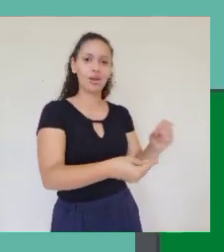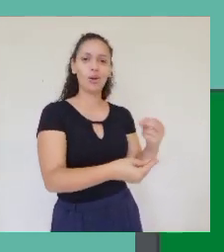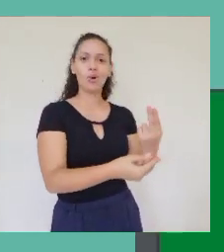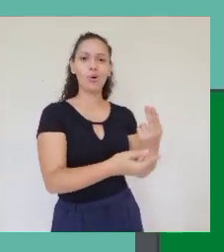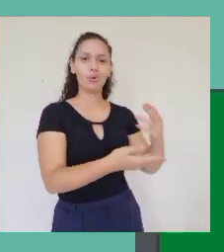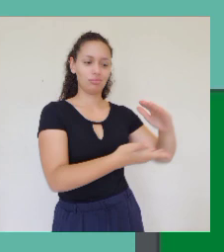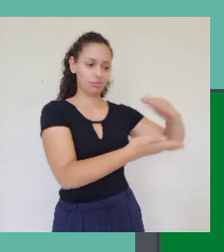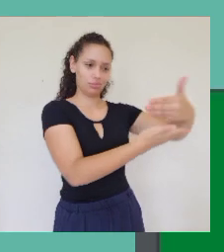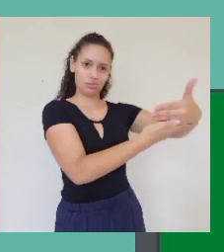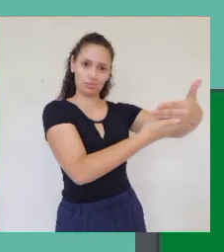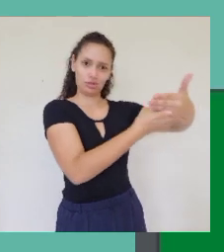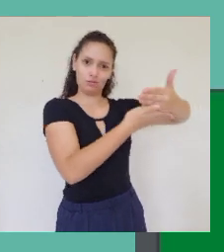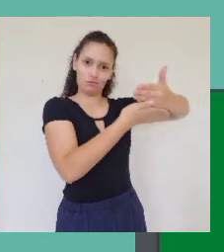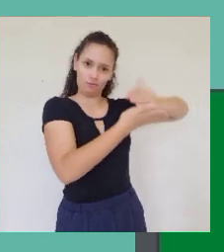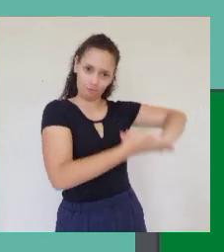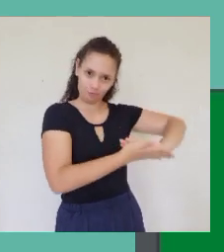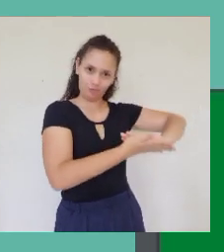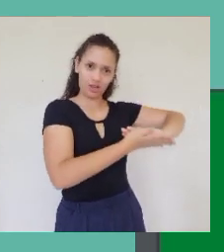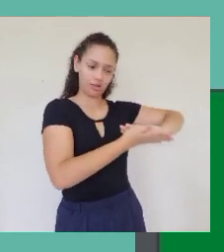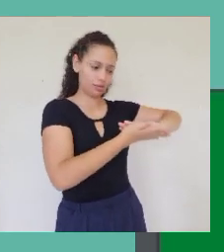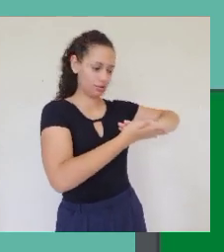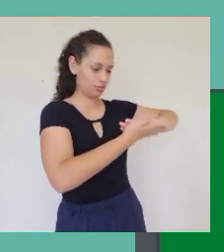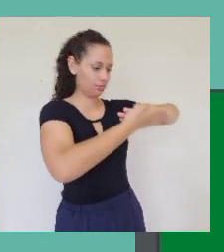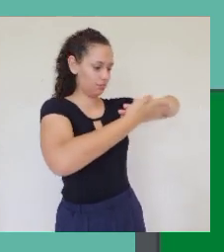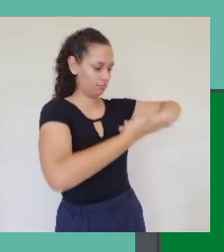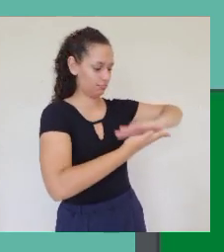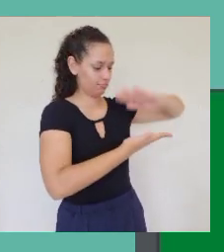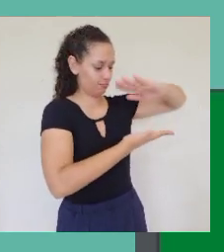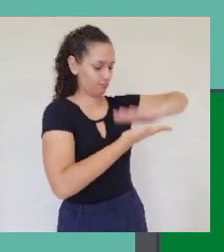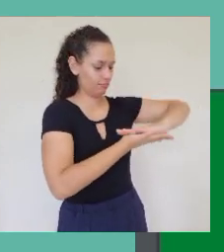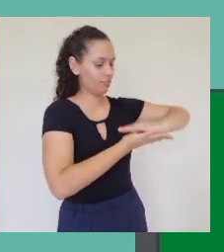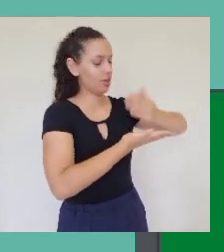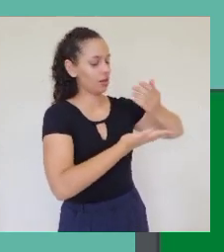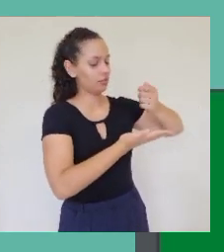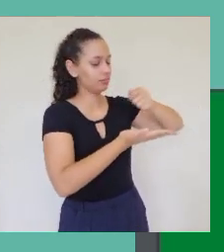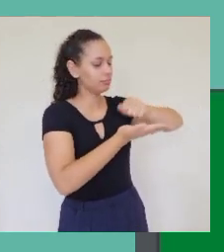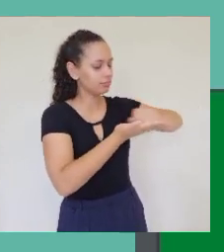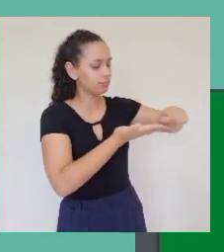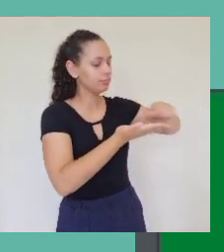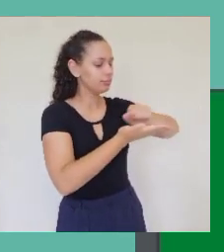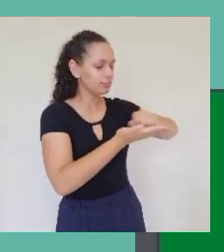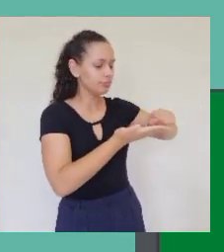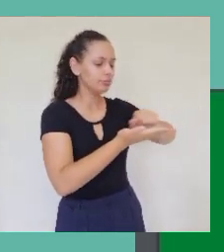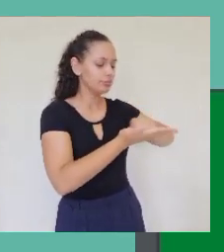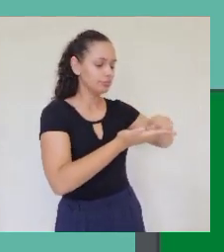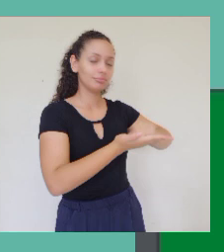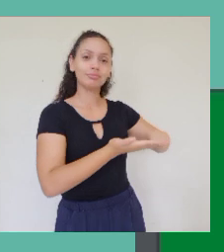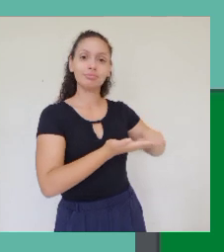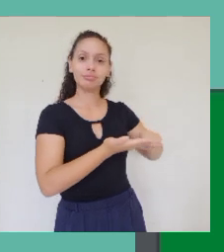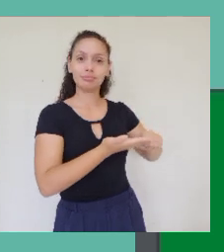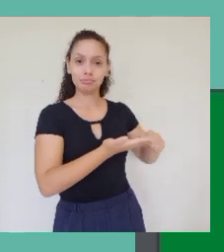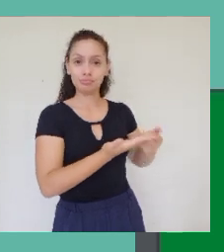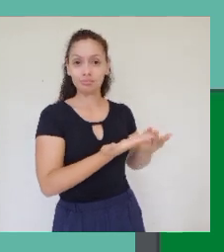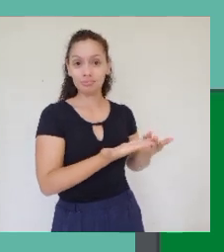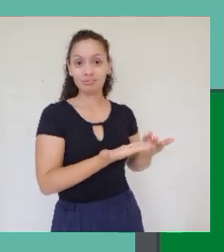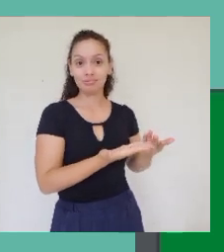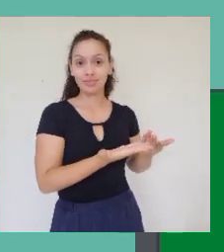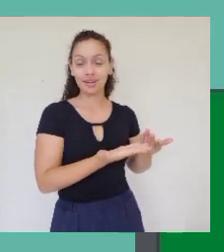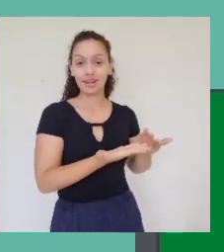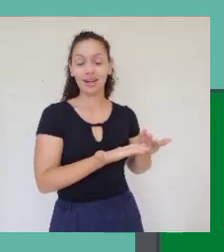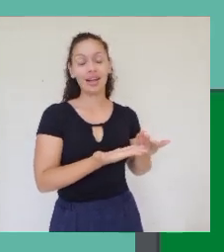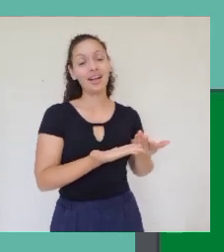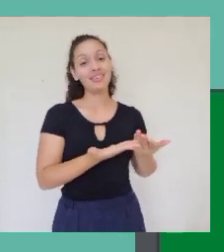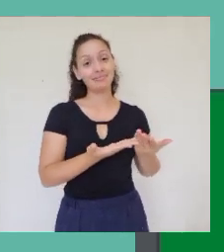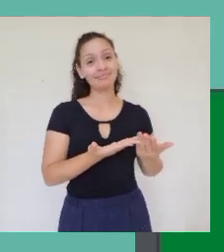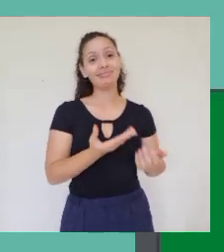o notebook e tenta apoiar também, principalmente na diagonal, né, para você ir anotando assim. O ideal é que você